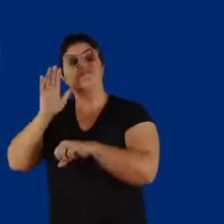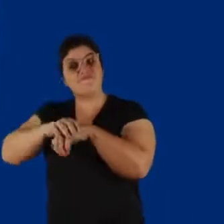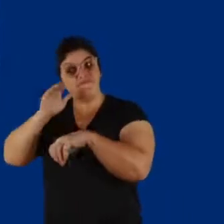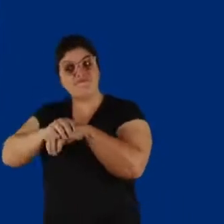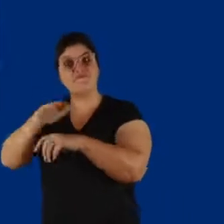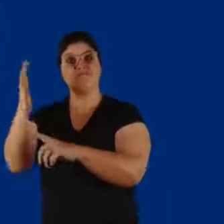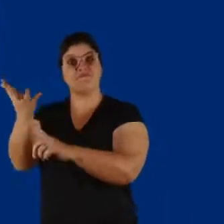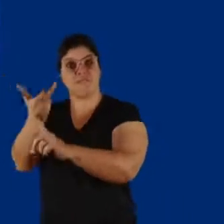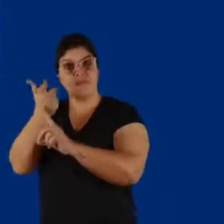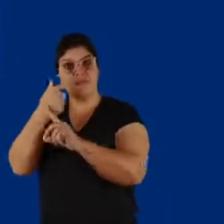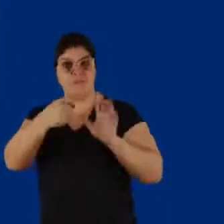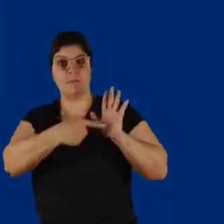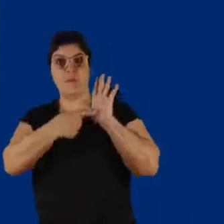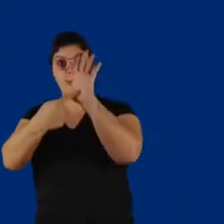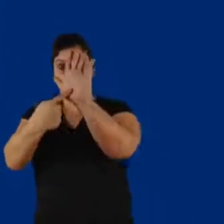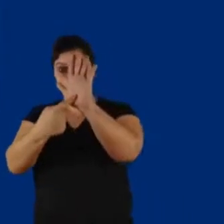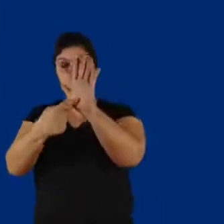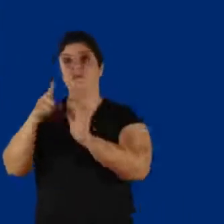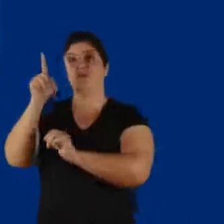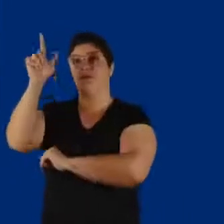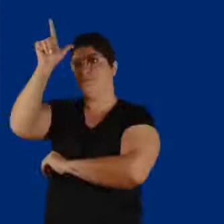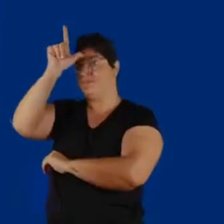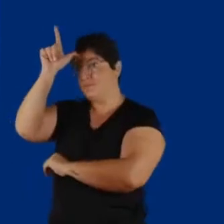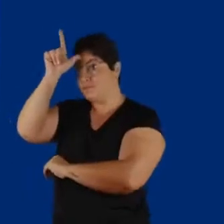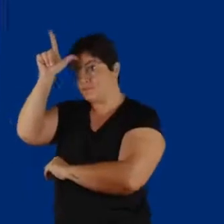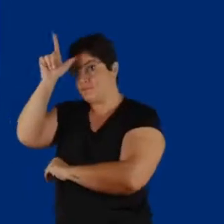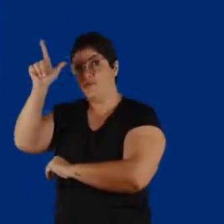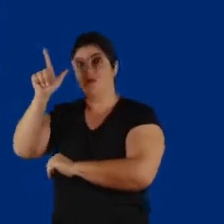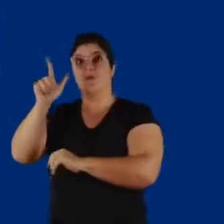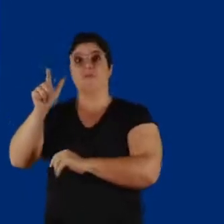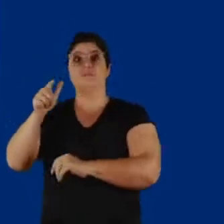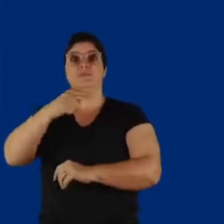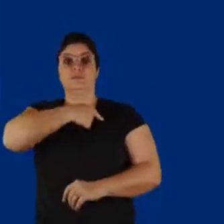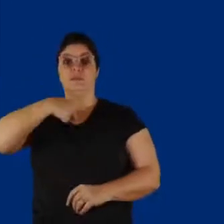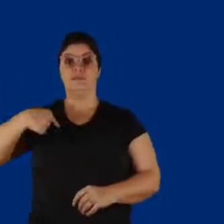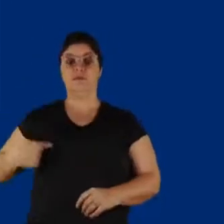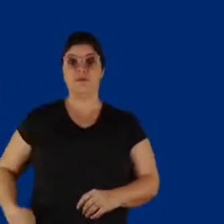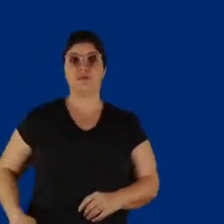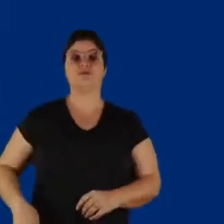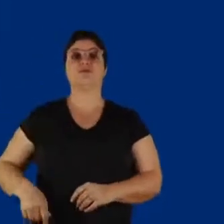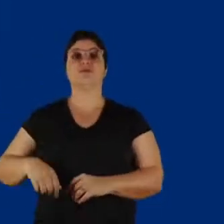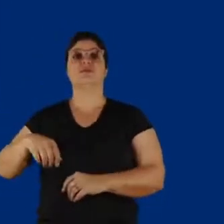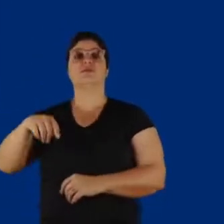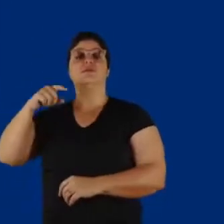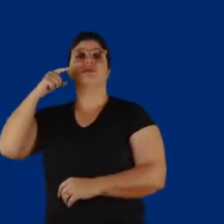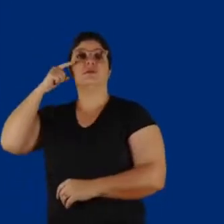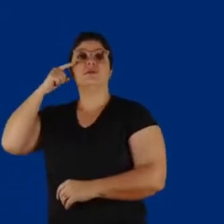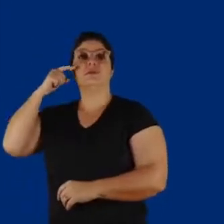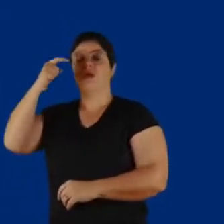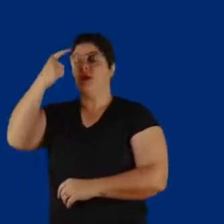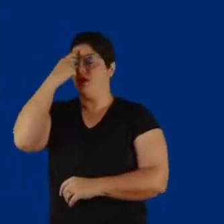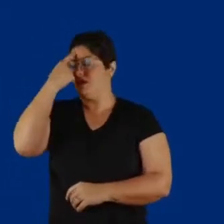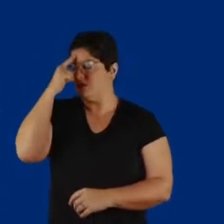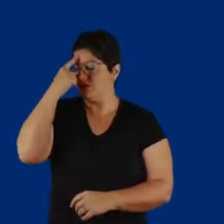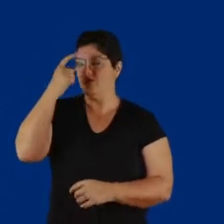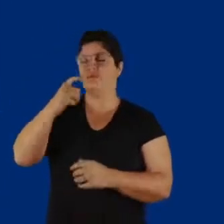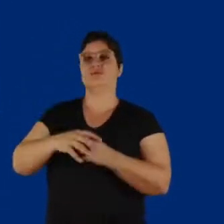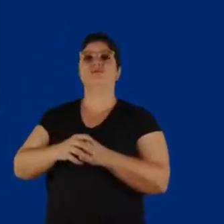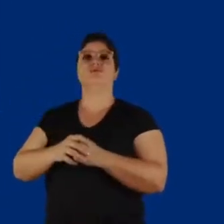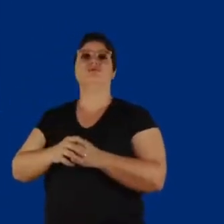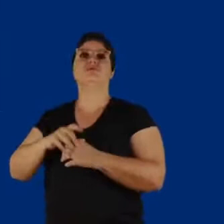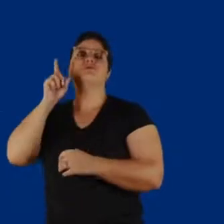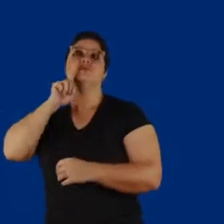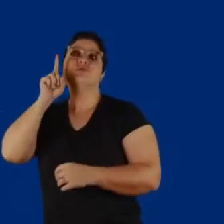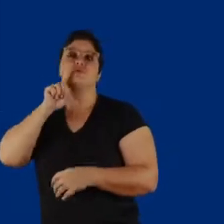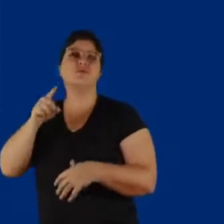ela expõe arte em Berlim, na Índia, no Canadá, nos Estados Unidos. É uma artista